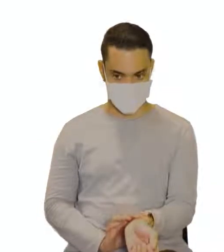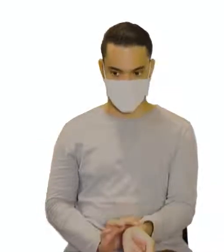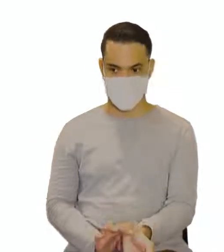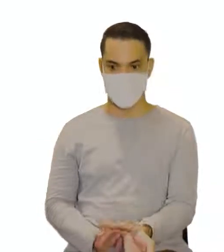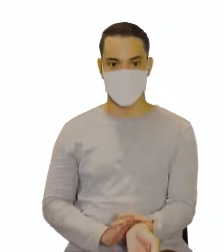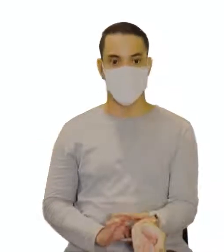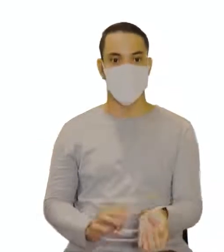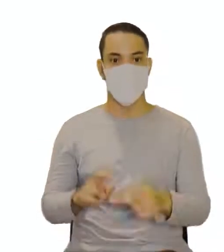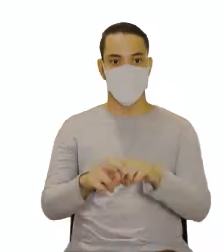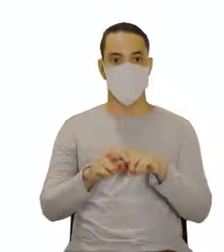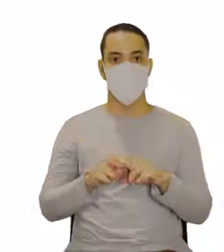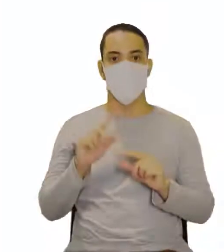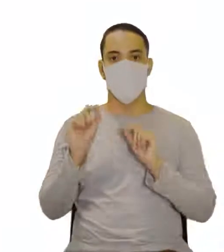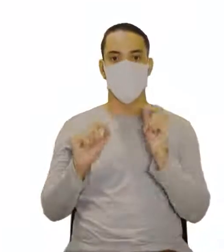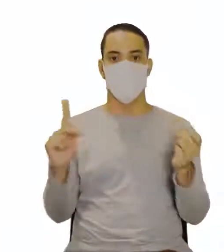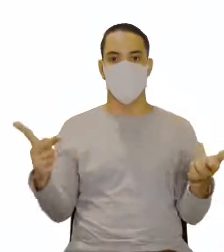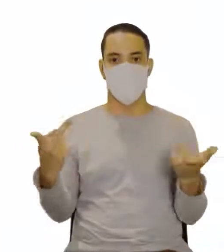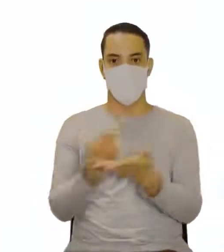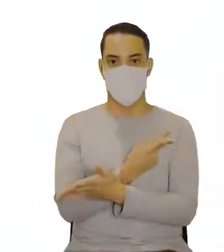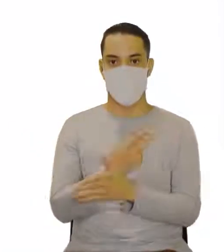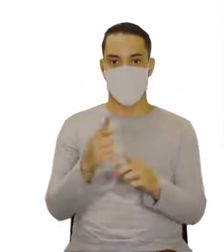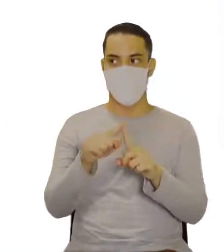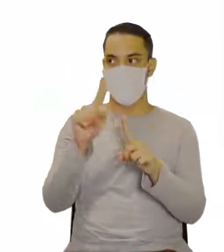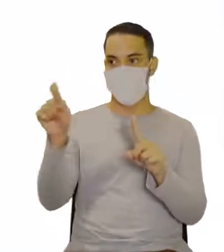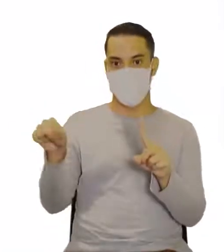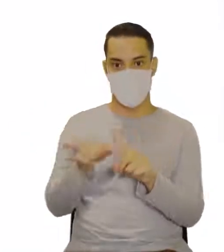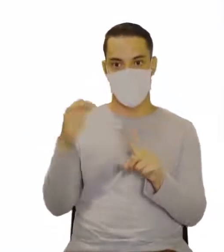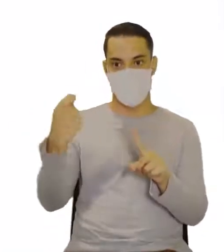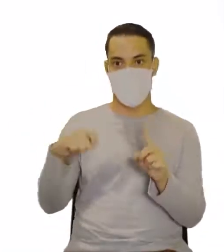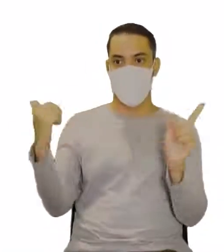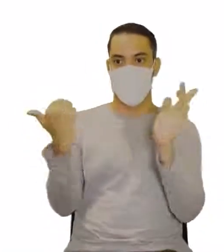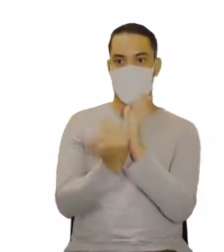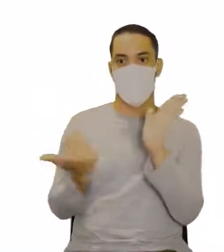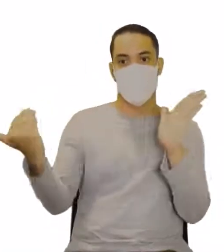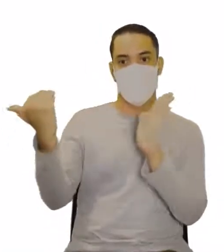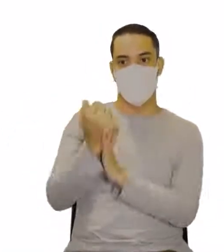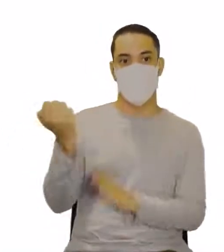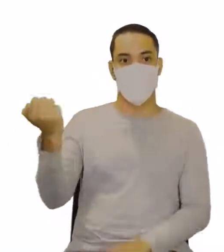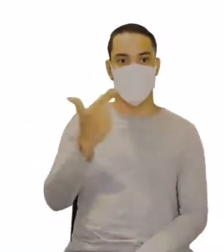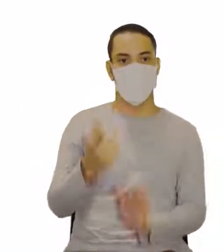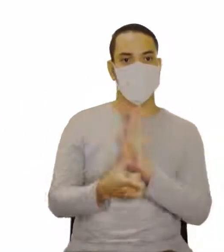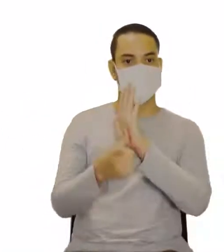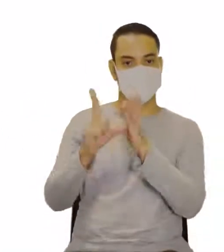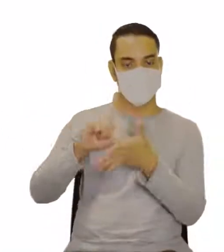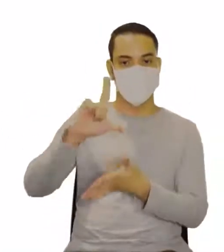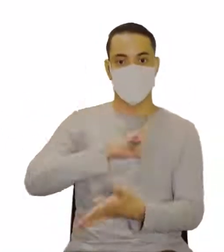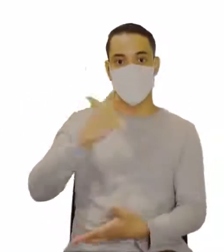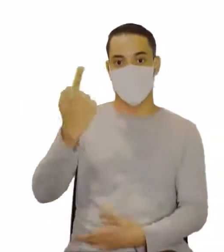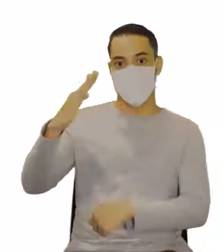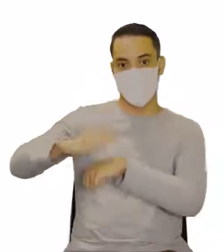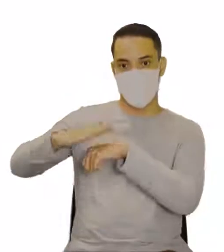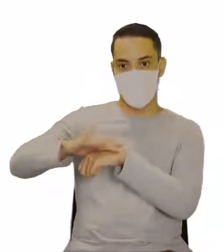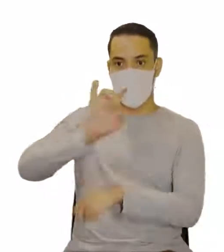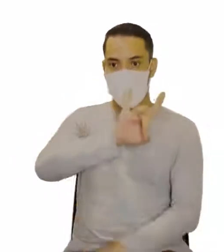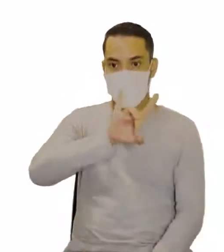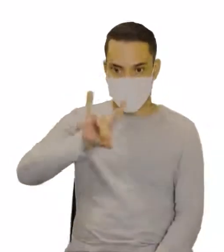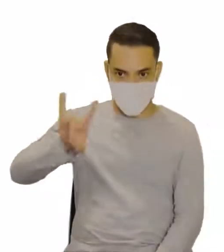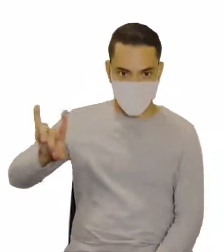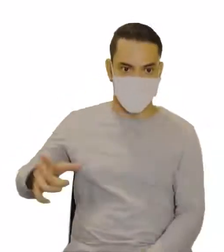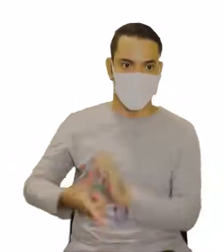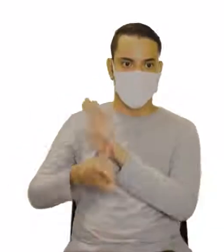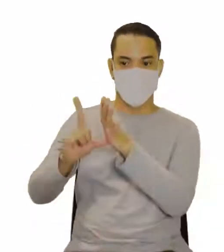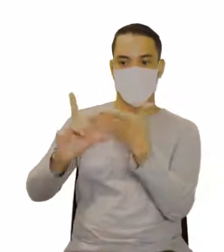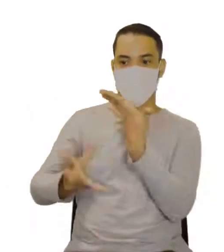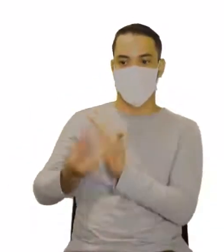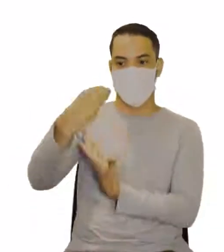no seu funcionamento, de uma corrente elétrica maior do que aquela fornecida individualmente por cada